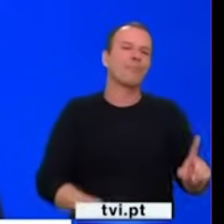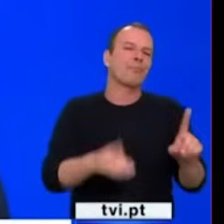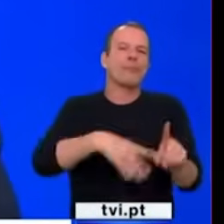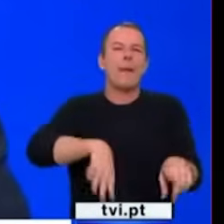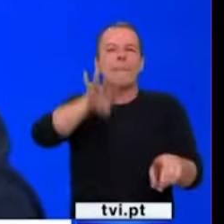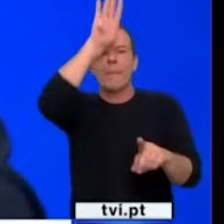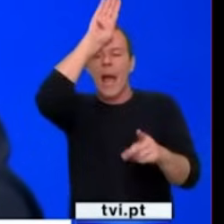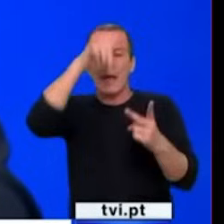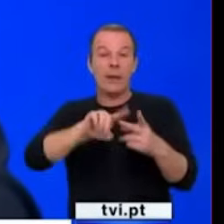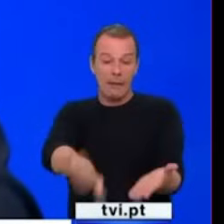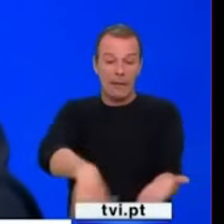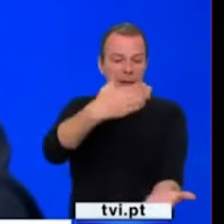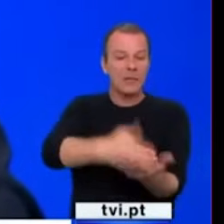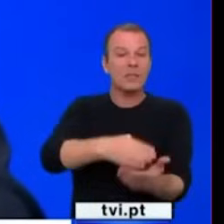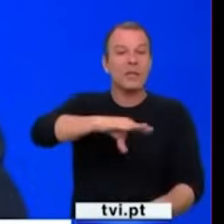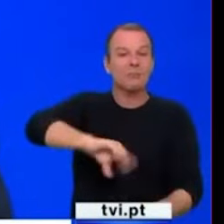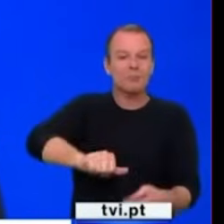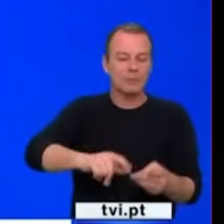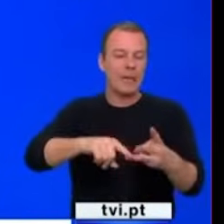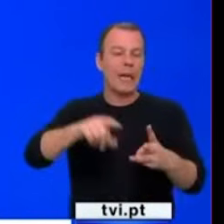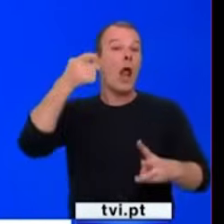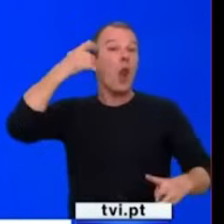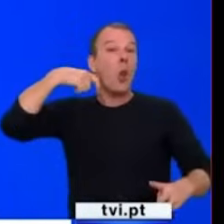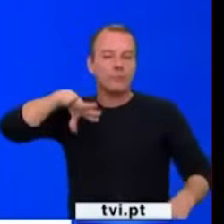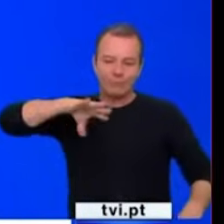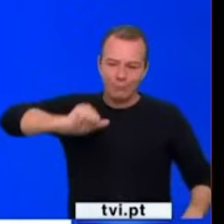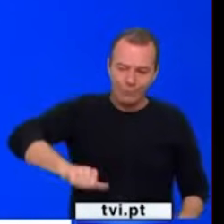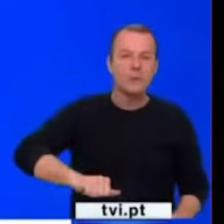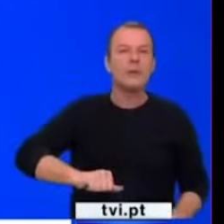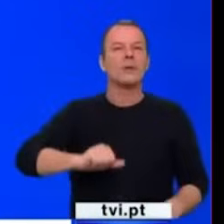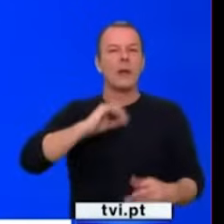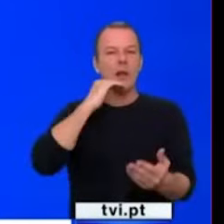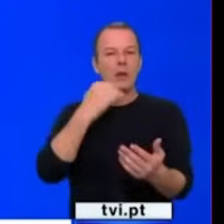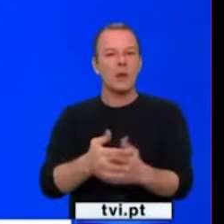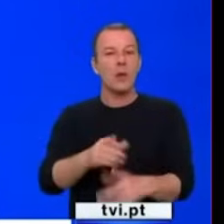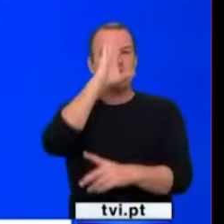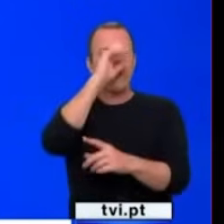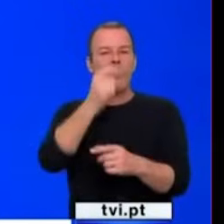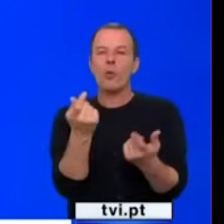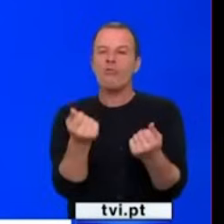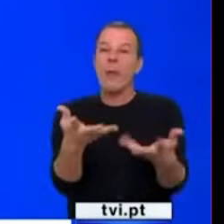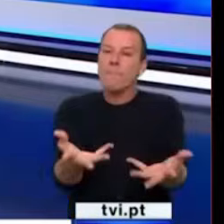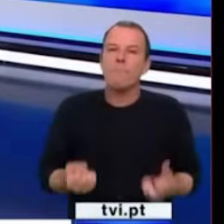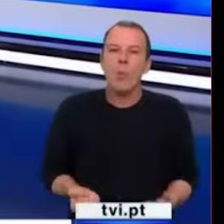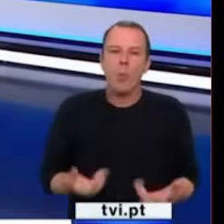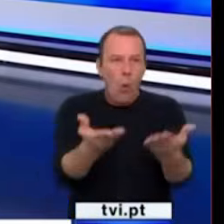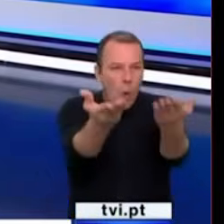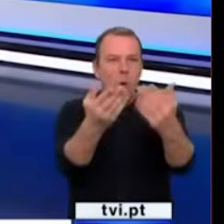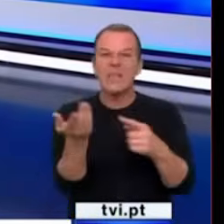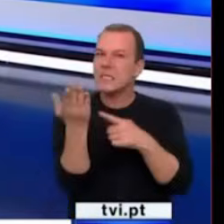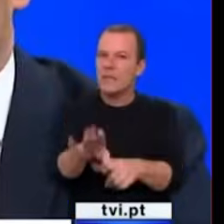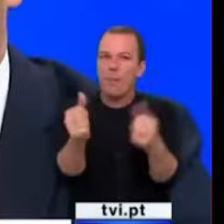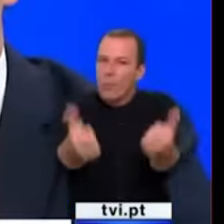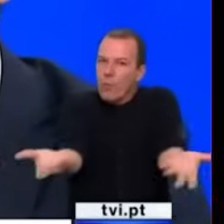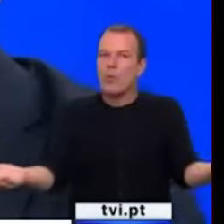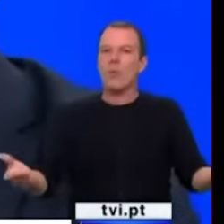Cascais Olha o Beatriz Angelo consegui mais eficiência o estado poupou mais dinheiro tivemos melhor